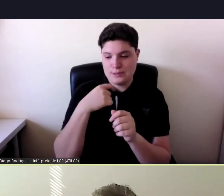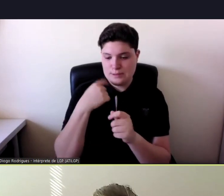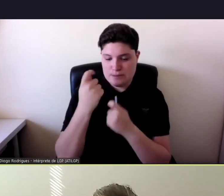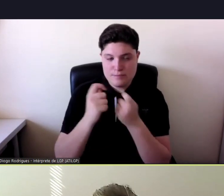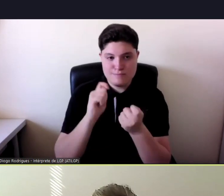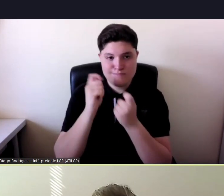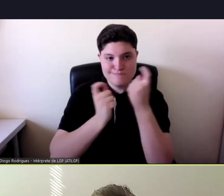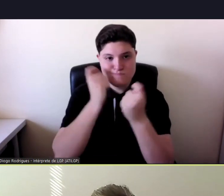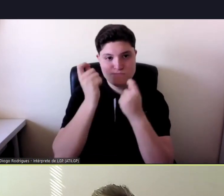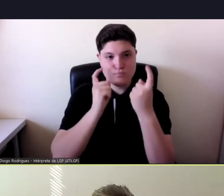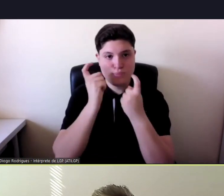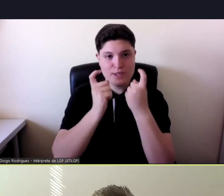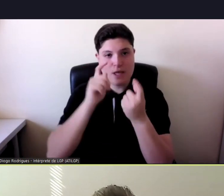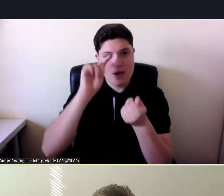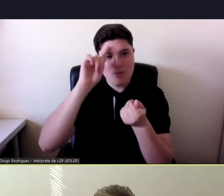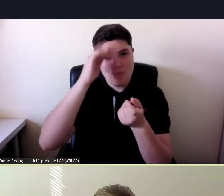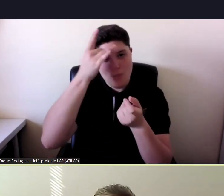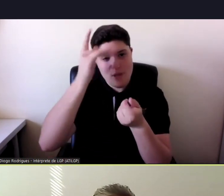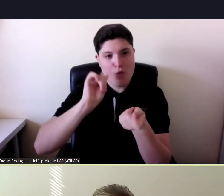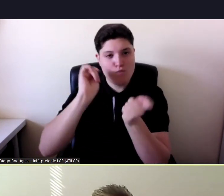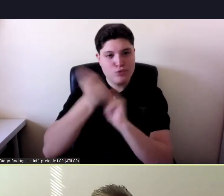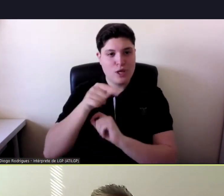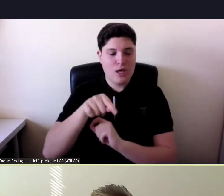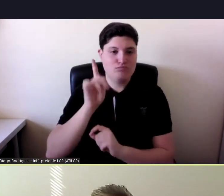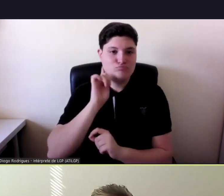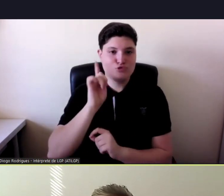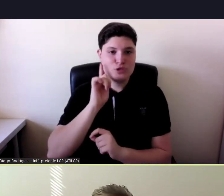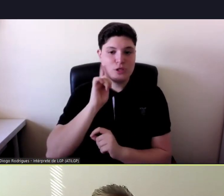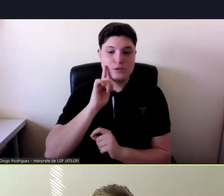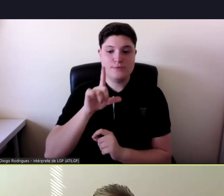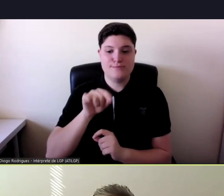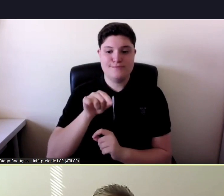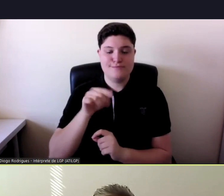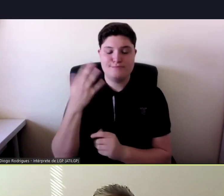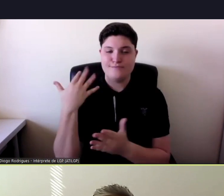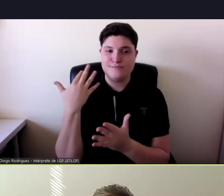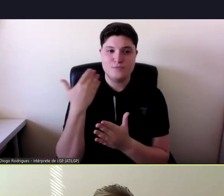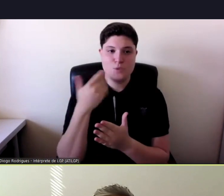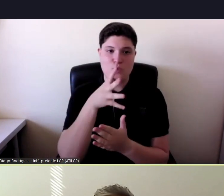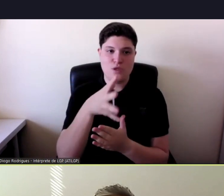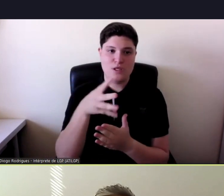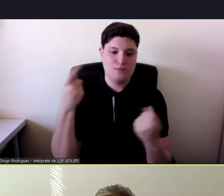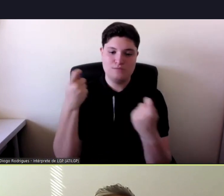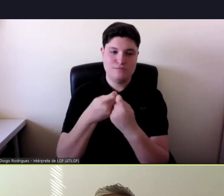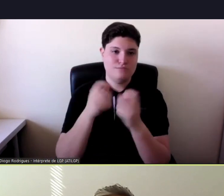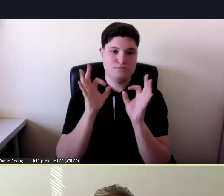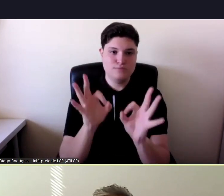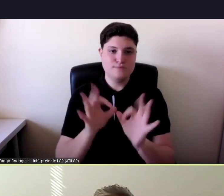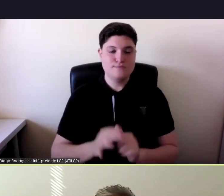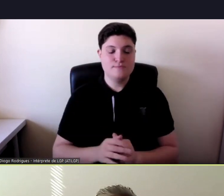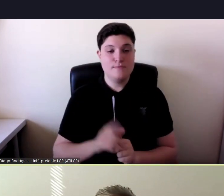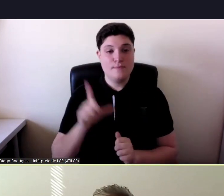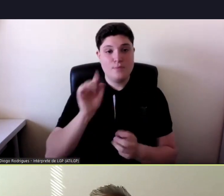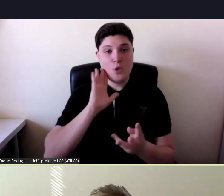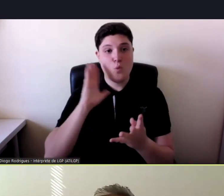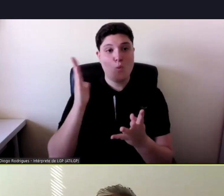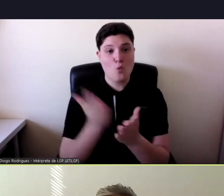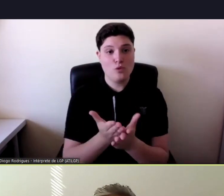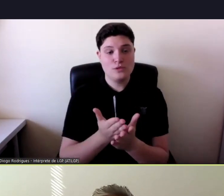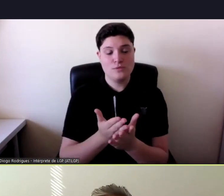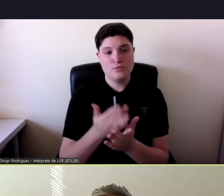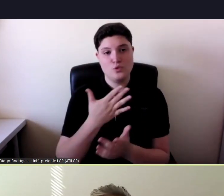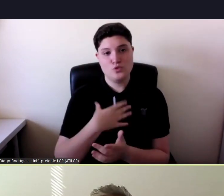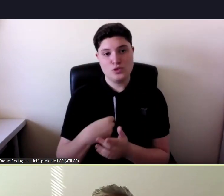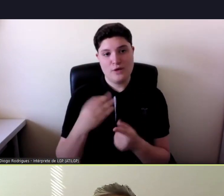para a sustentabilidade. Isto impacta realmente naquilo que eu referi anteriormente. Por fim, também aqui